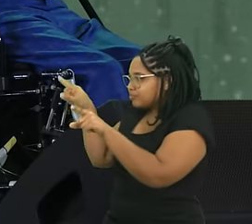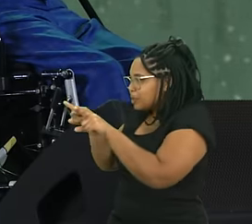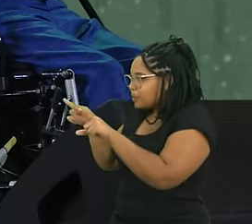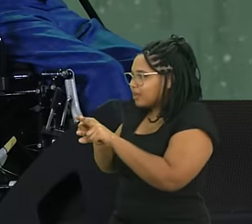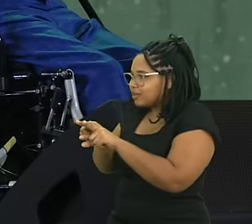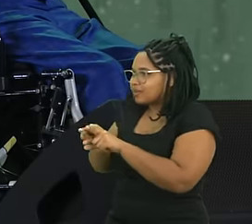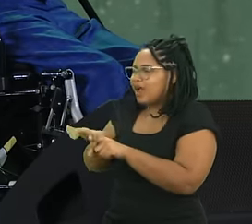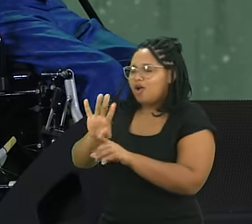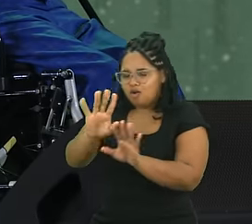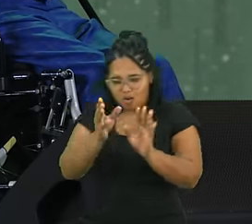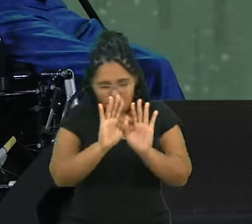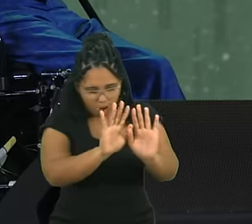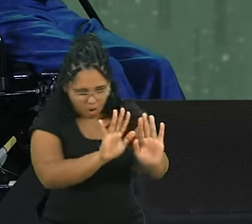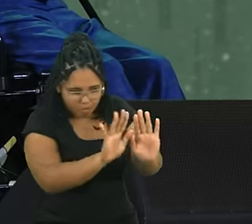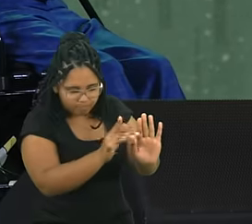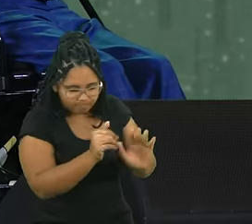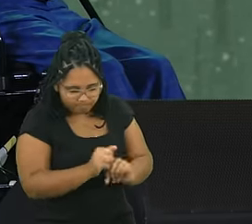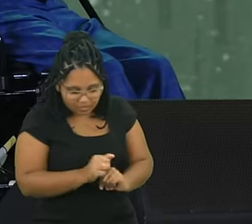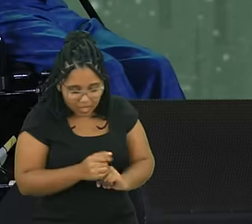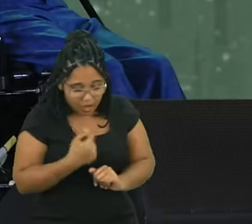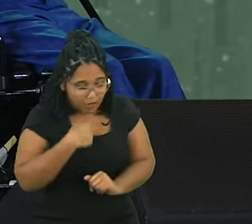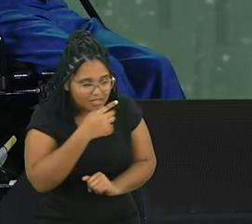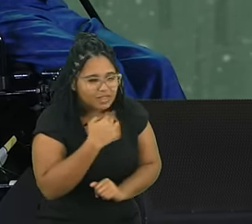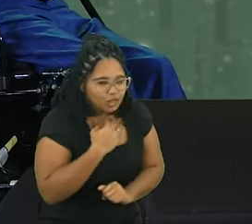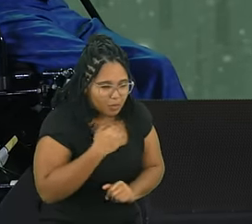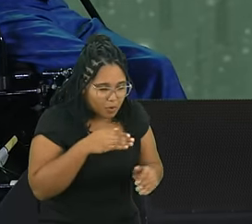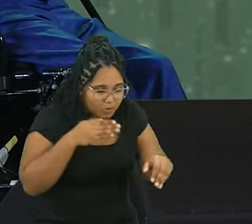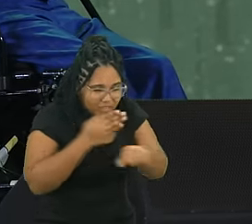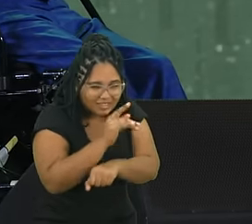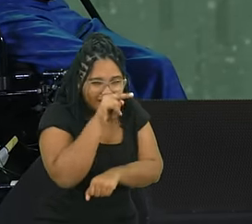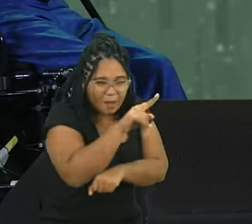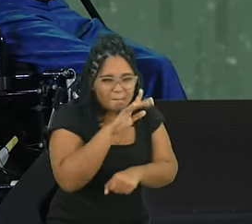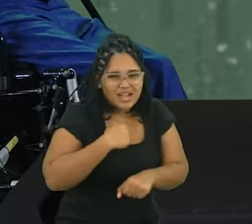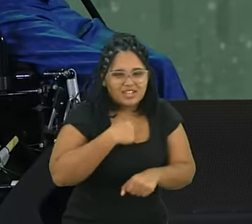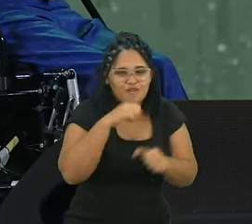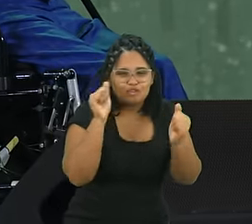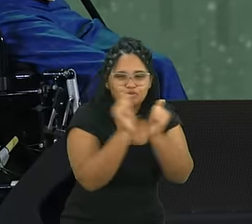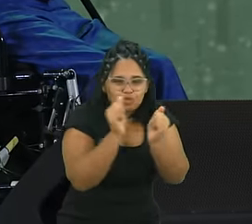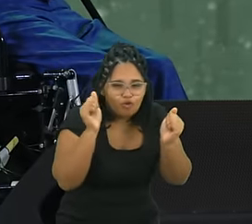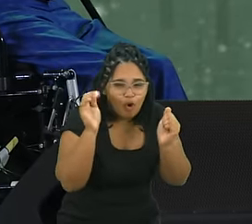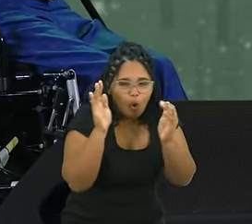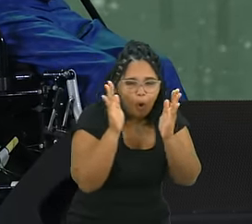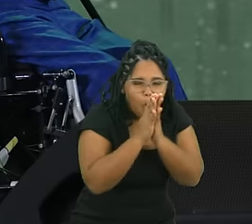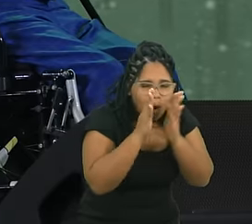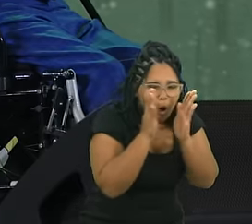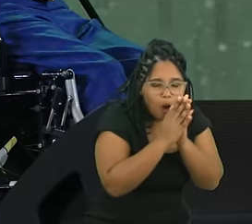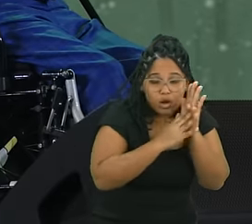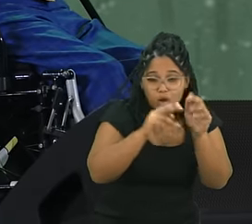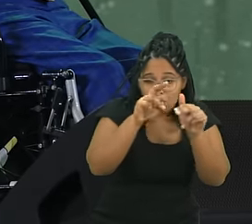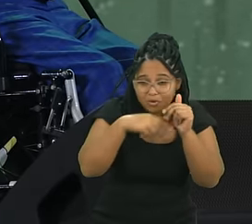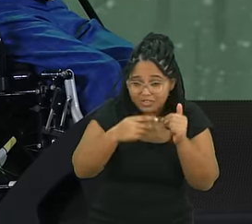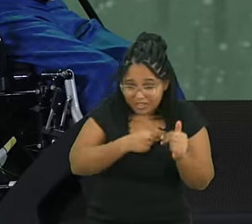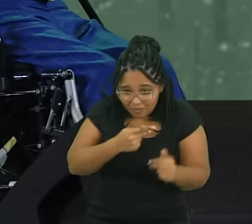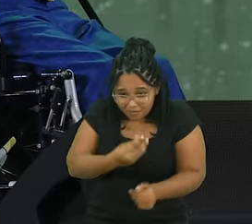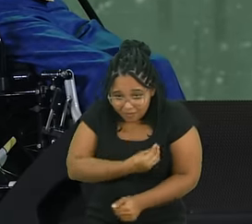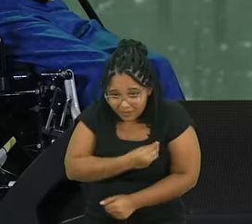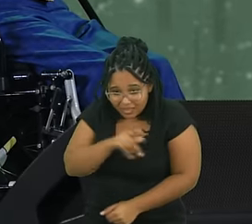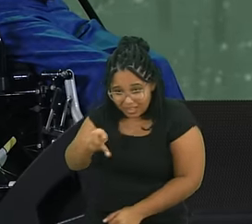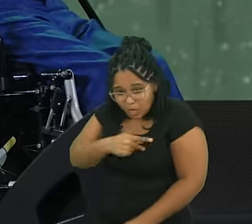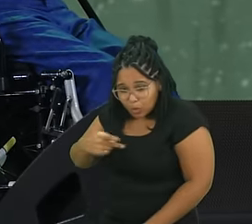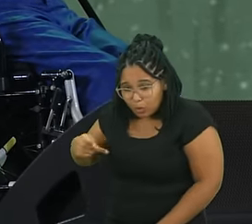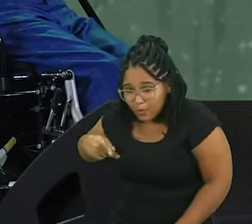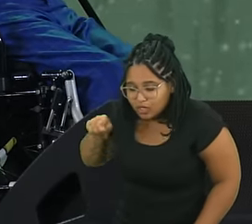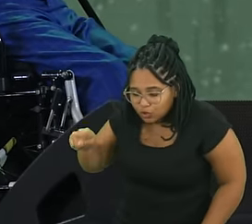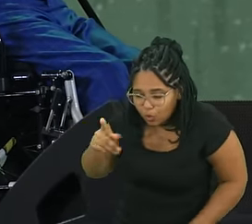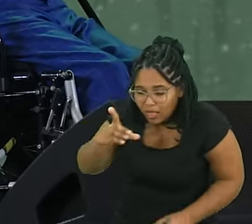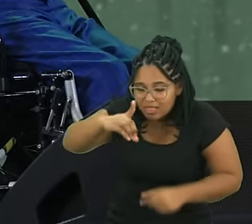centro cirúrgico, mas eu vou orando com Lorival e o Senhor vai tendo a direção e levando-nos até aquele lugar. Deus